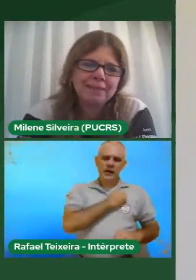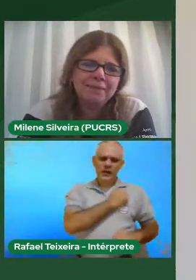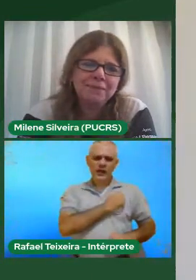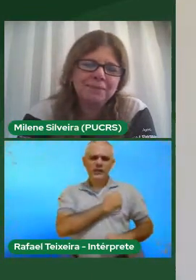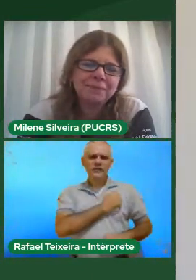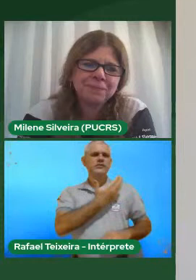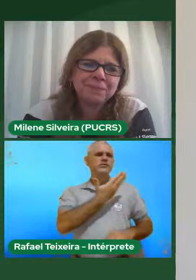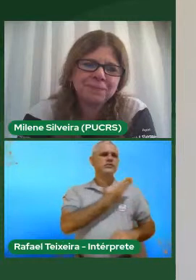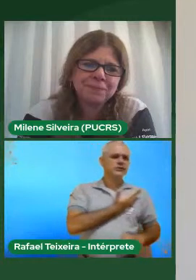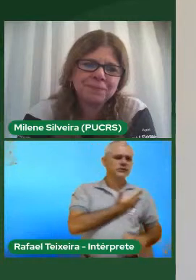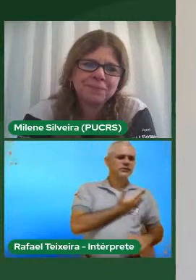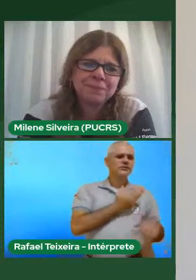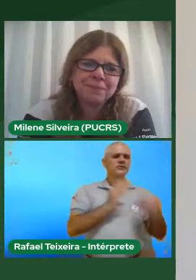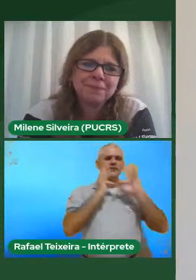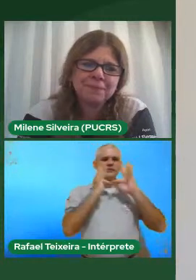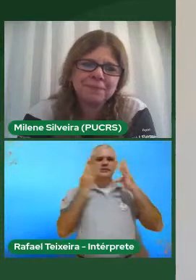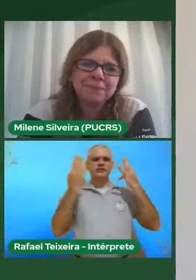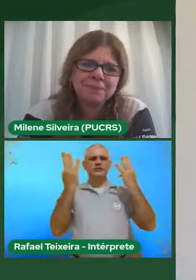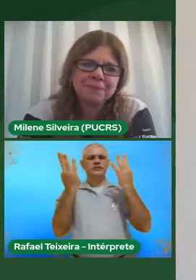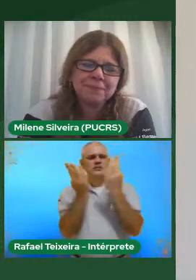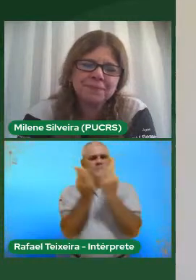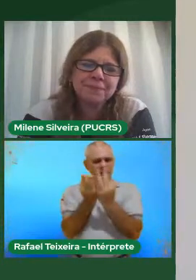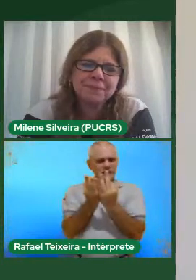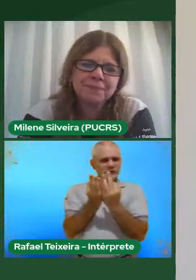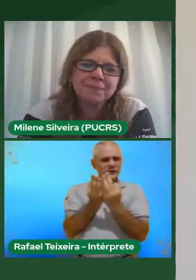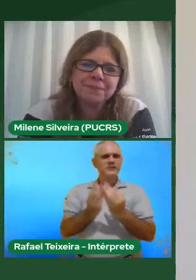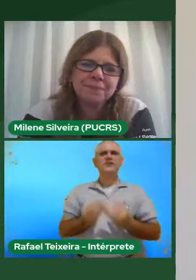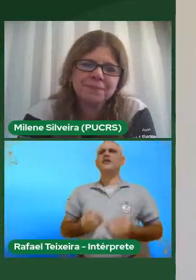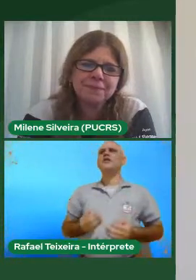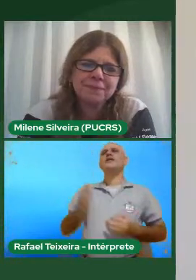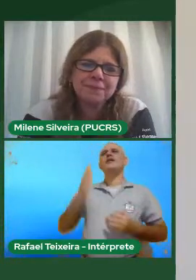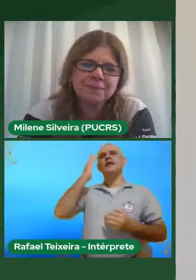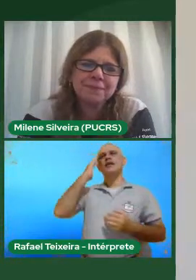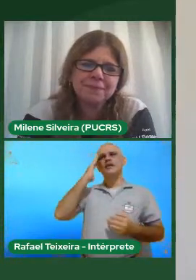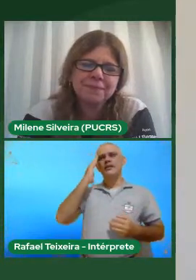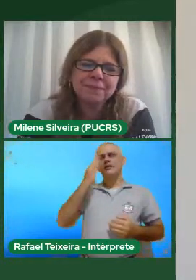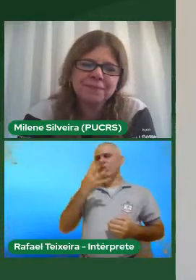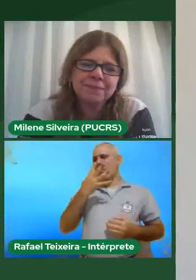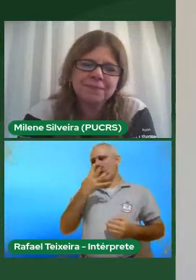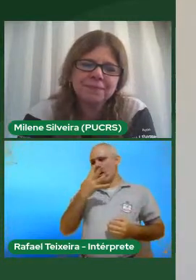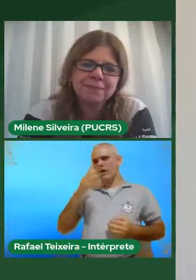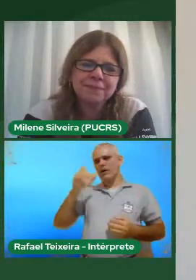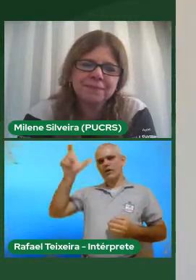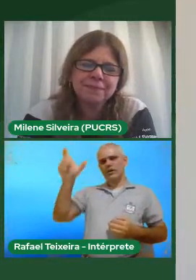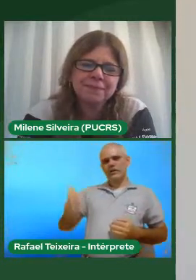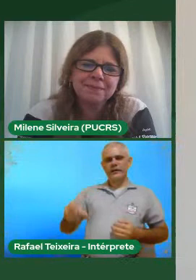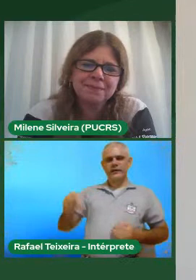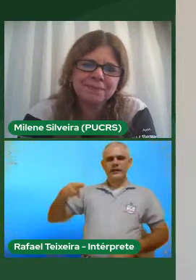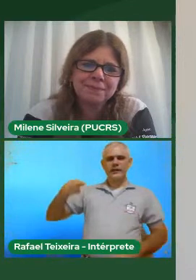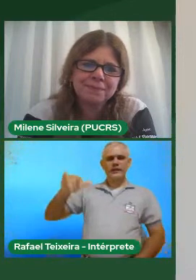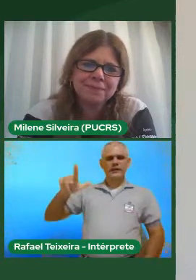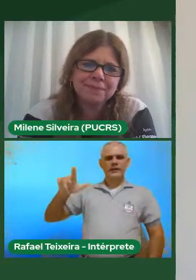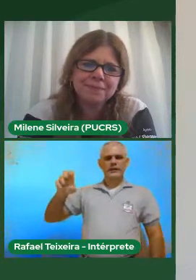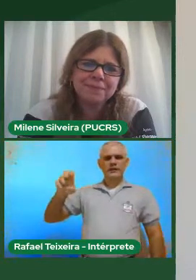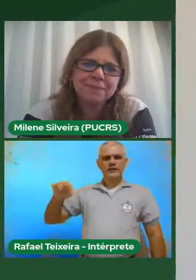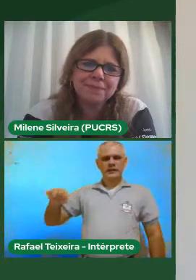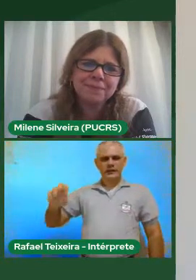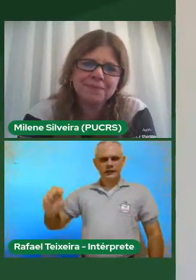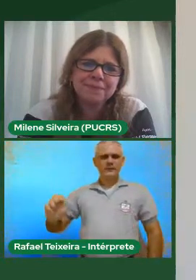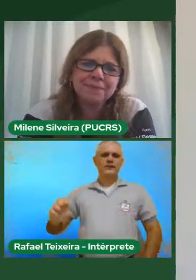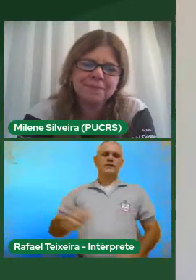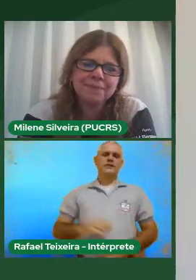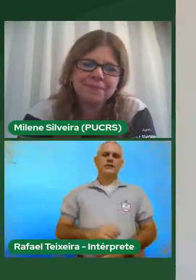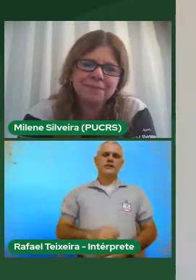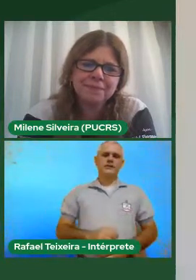lhe foi conferido pela comunidade científica brasileira de IHC ao lhe outorgar esta importante premiação. Ela